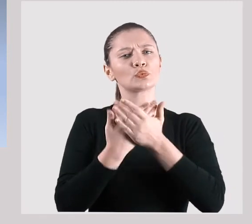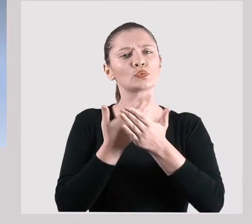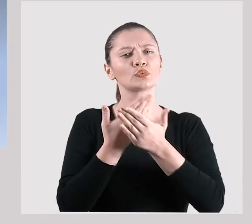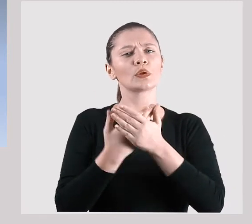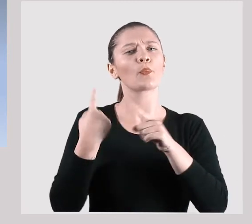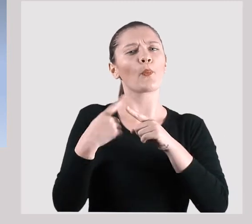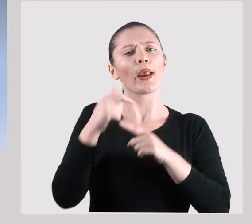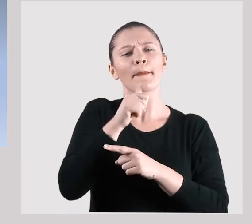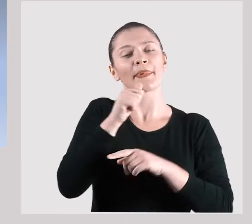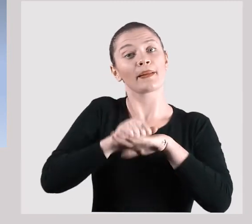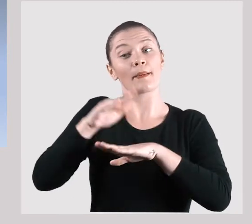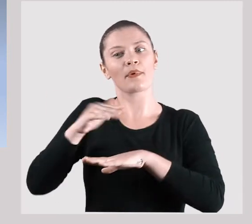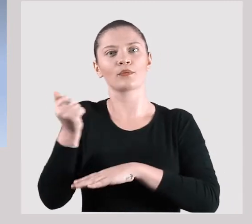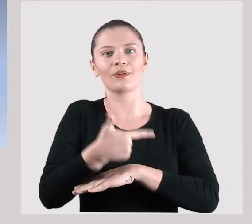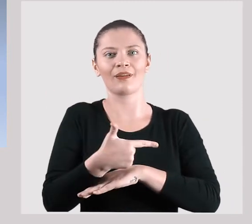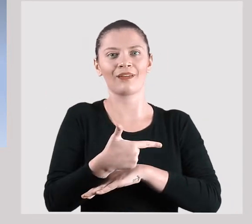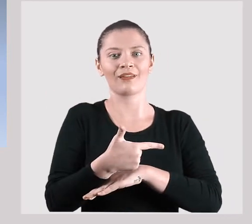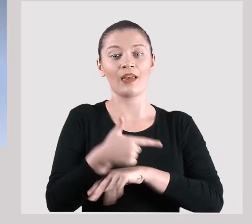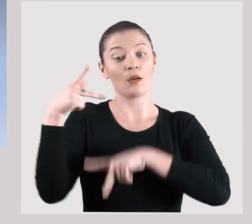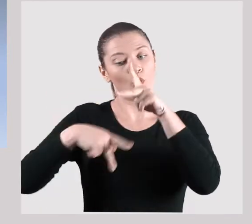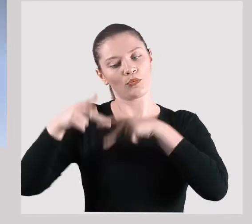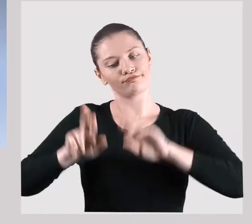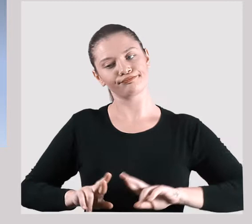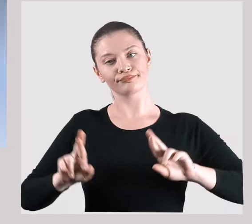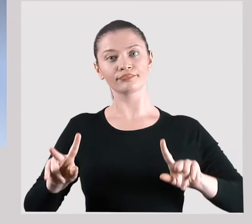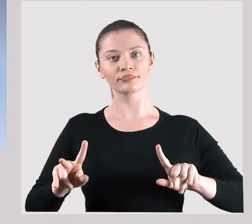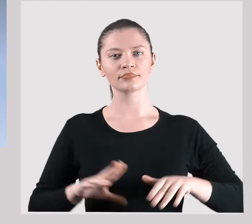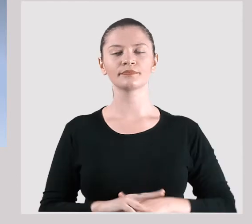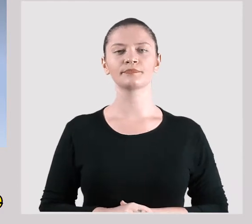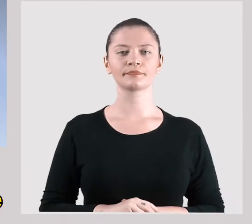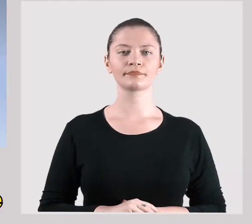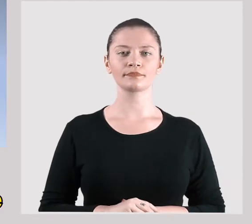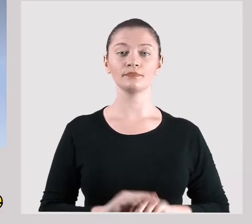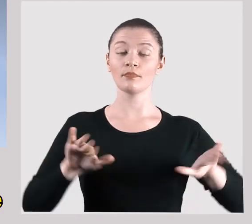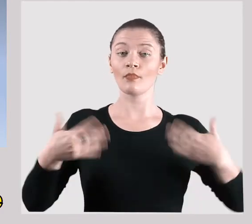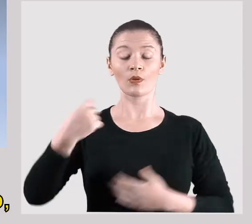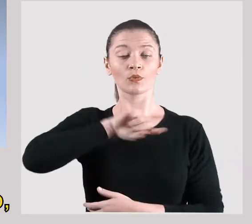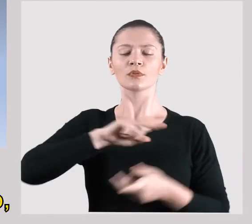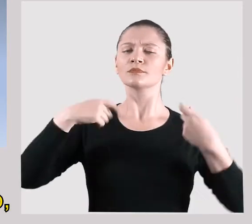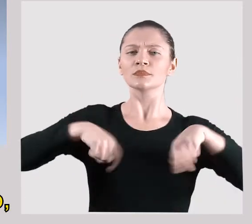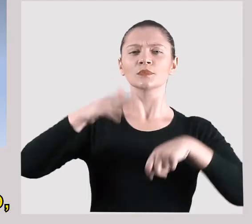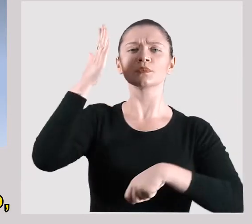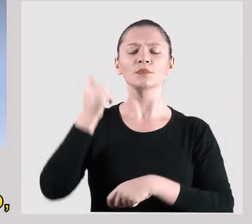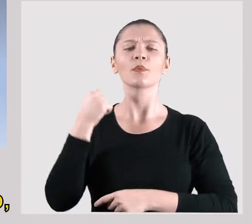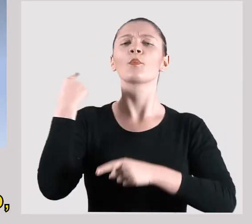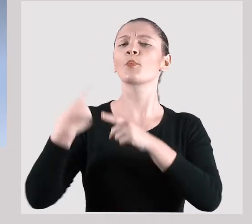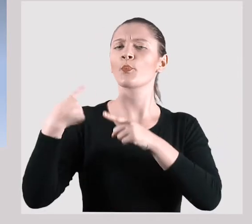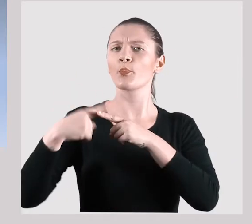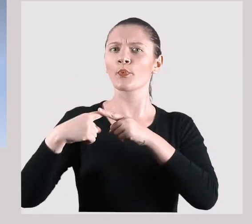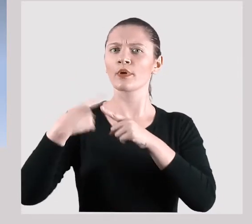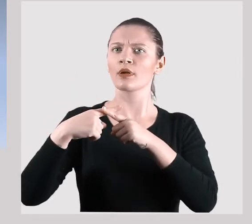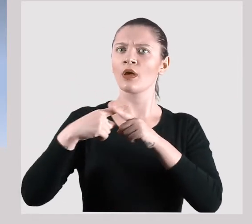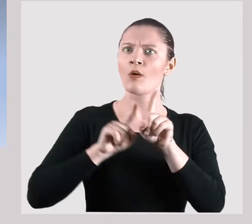disforia, essa população já é outra, já está diferente. Então a gente tem que saber por que houve esse aumento dramático,